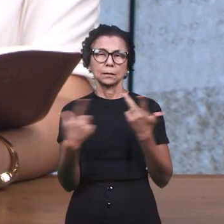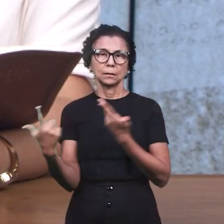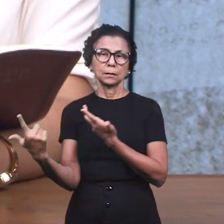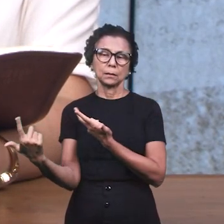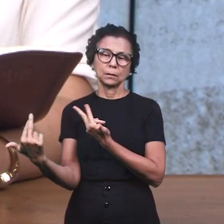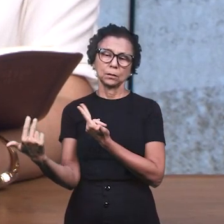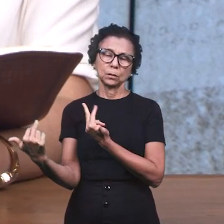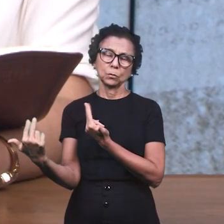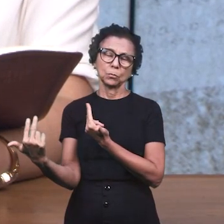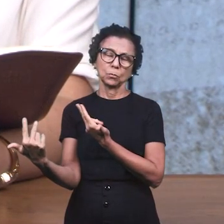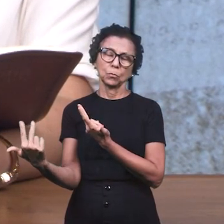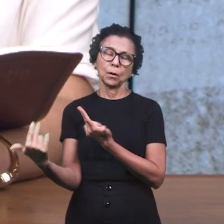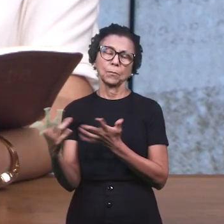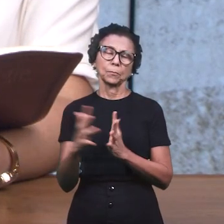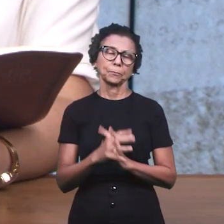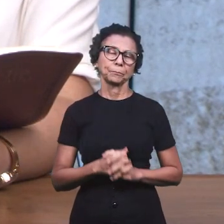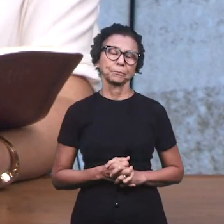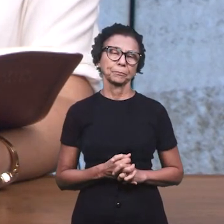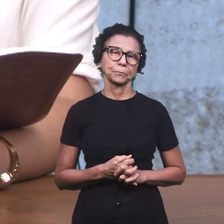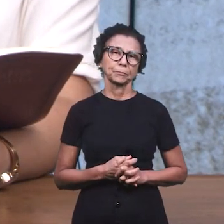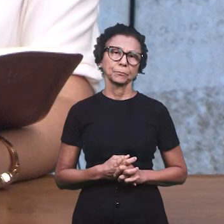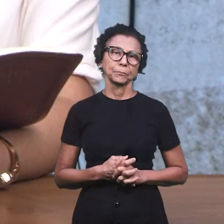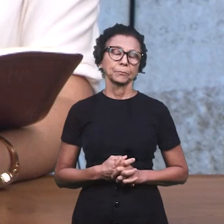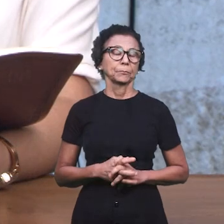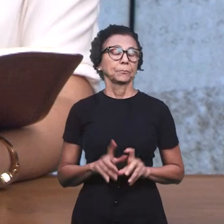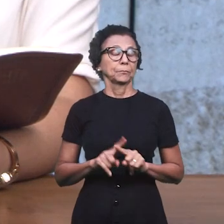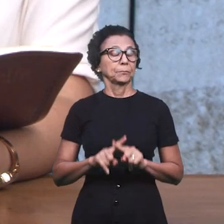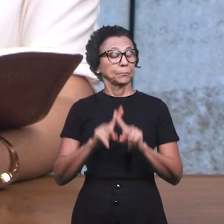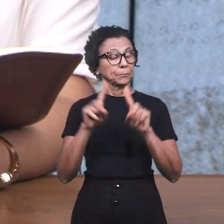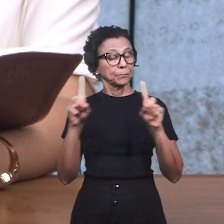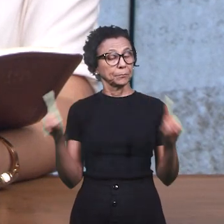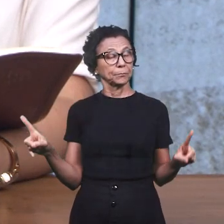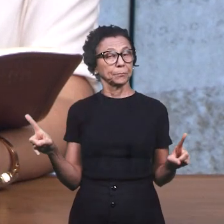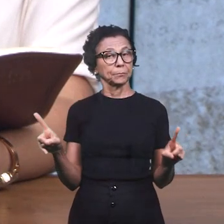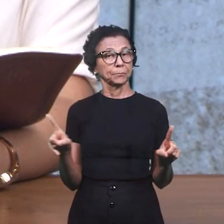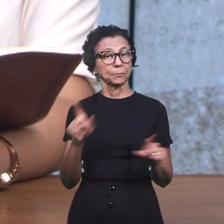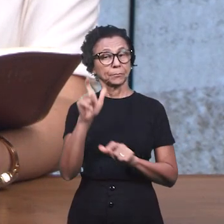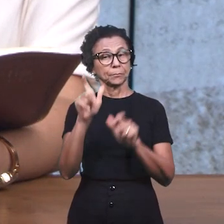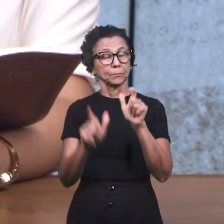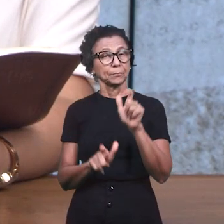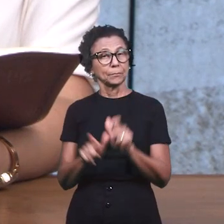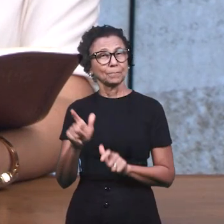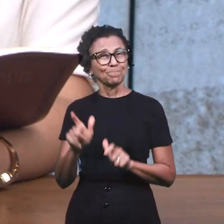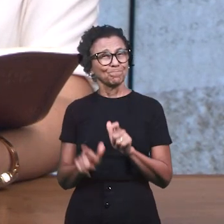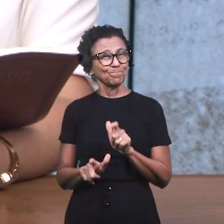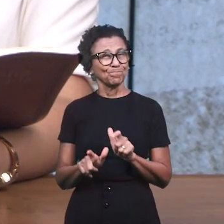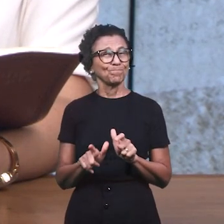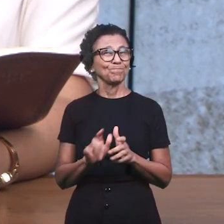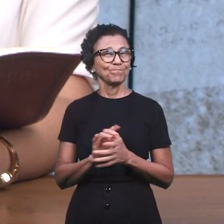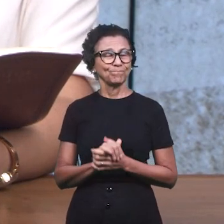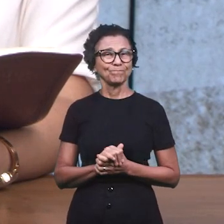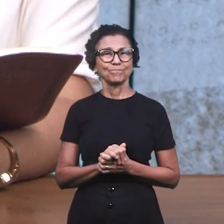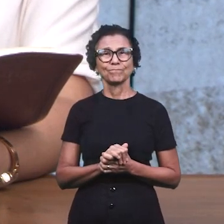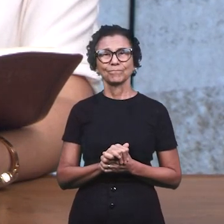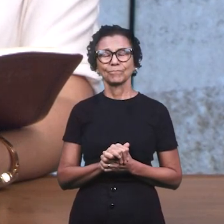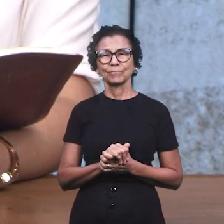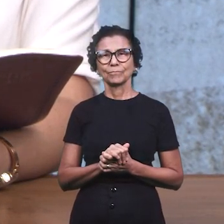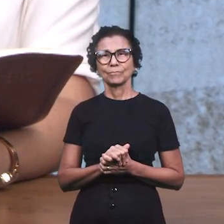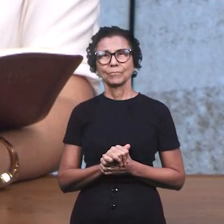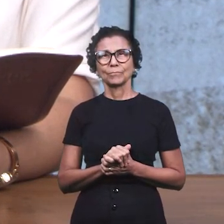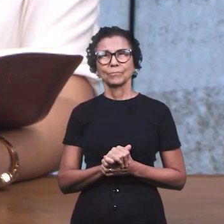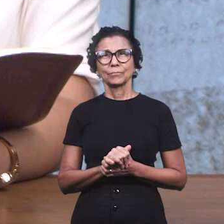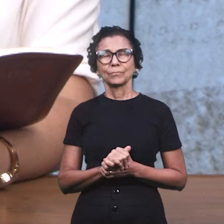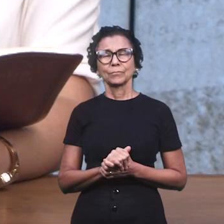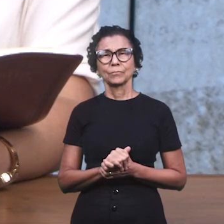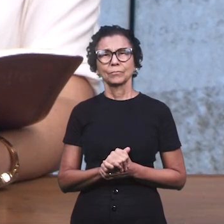que isso fizer por erro. Mas a alma que fizer alguma coisa à mão levantada,